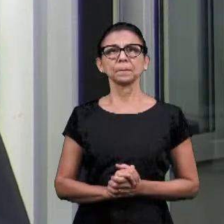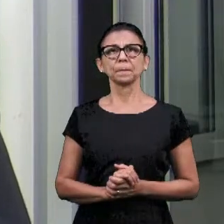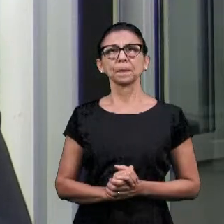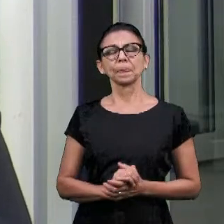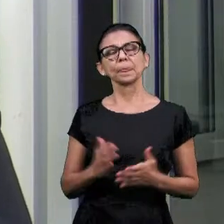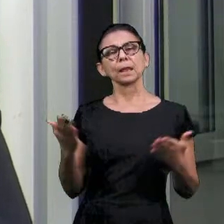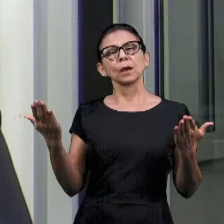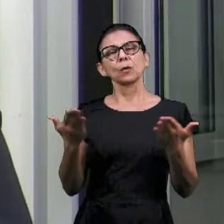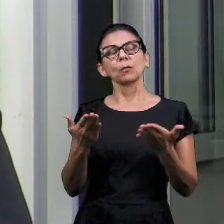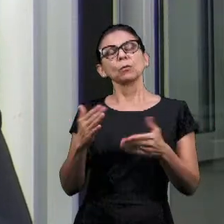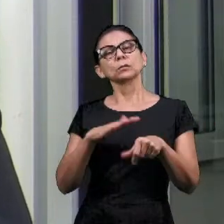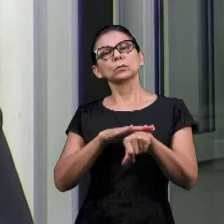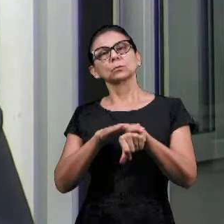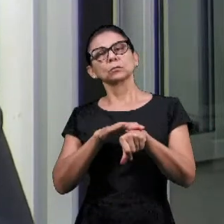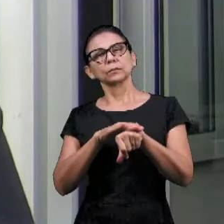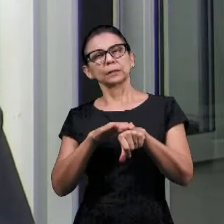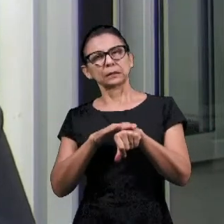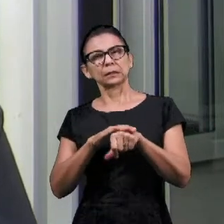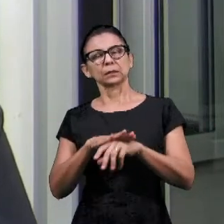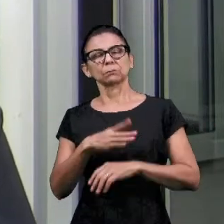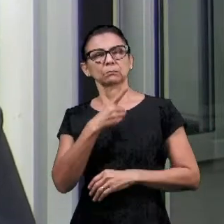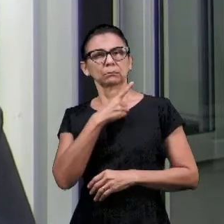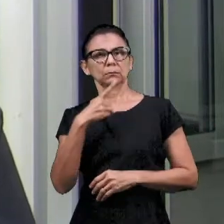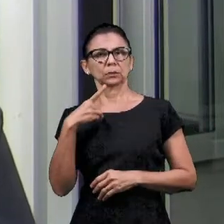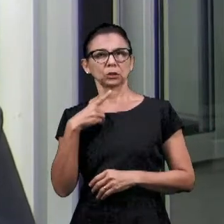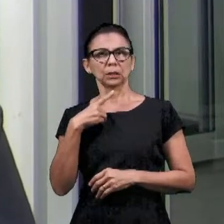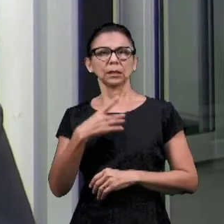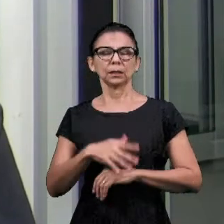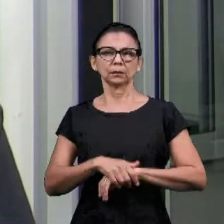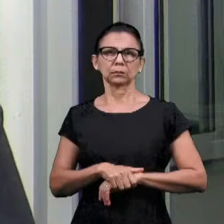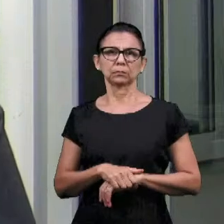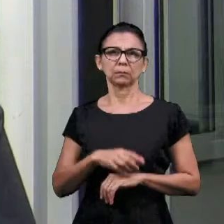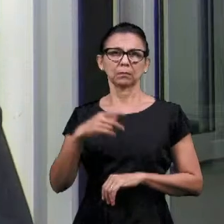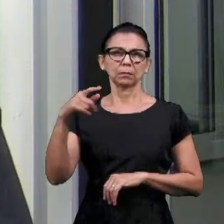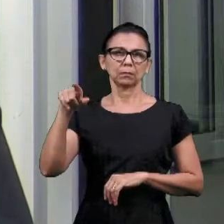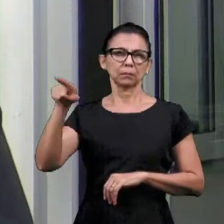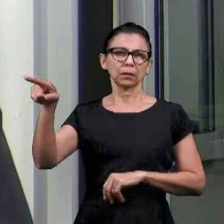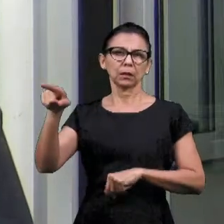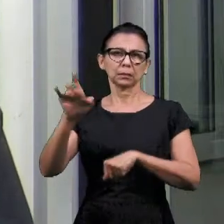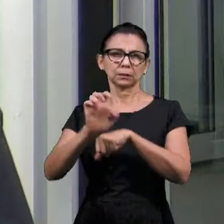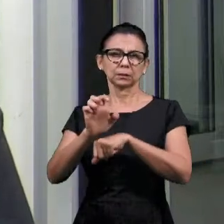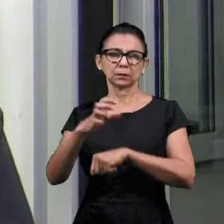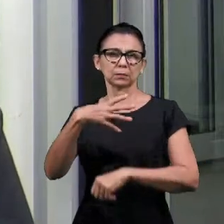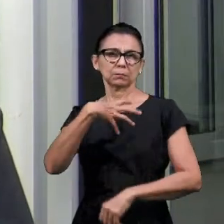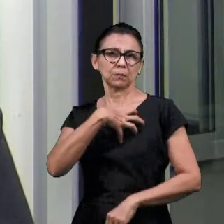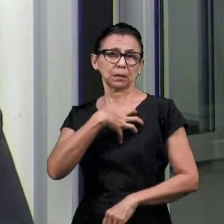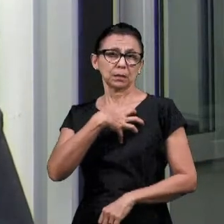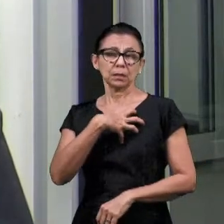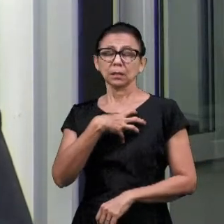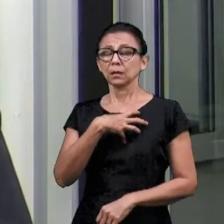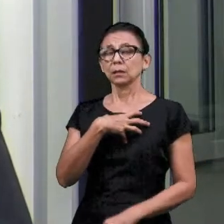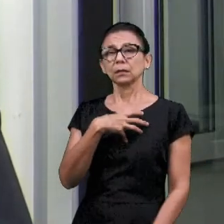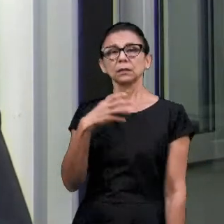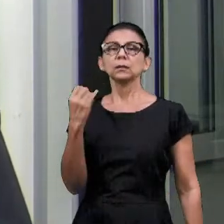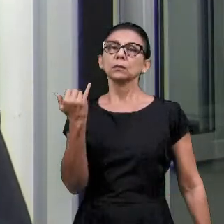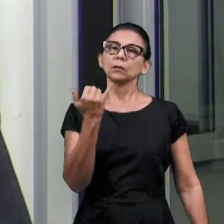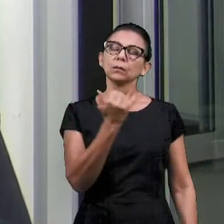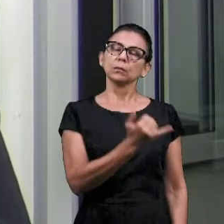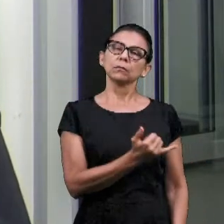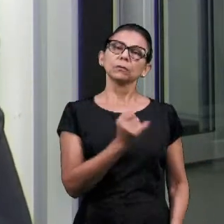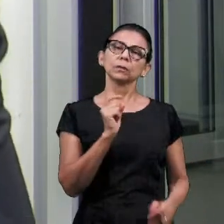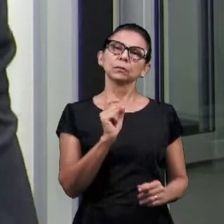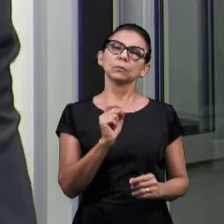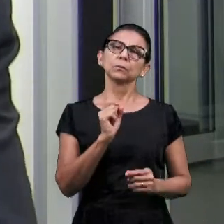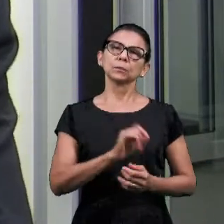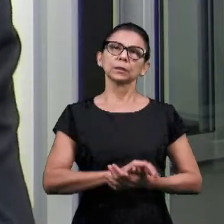manhã, conversando com um diácono, muito amigo, de Salvador, na Bahia, que estava conosco aqui, e eu dizia para ele o seguinte, que